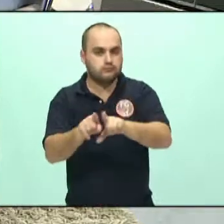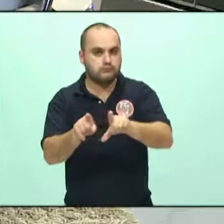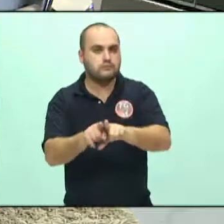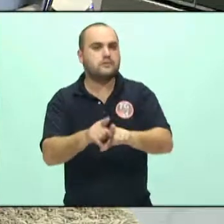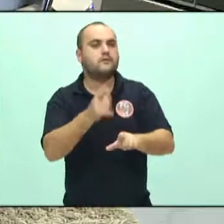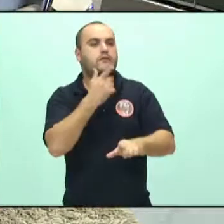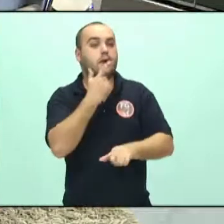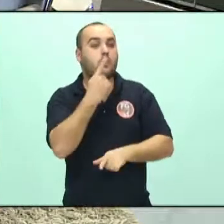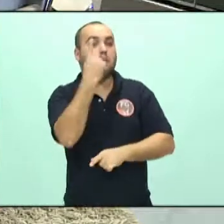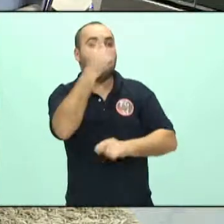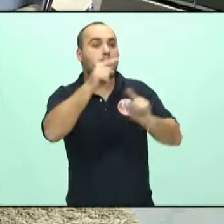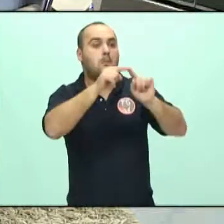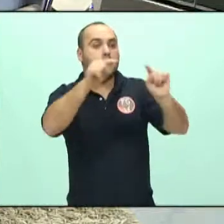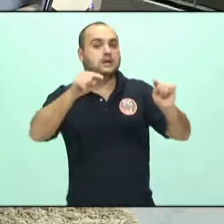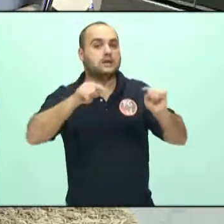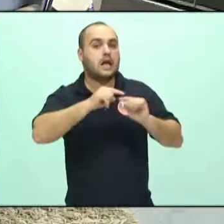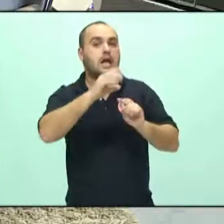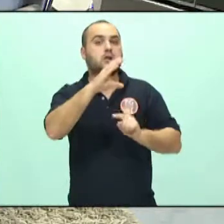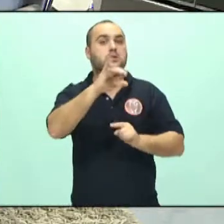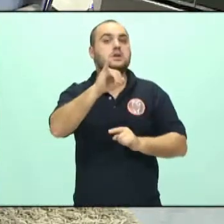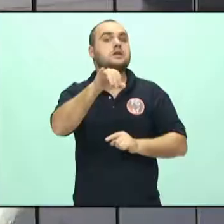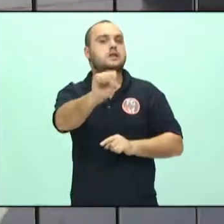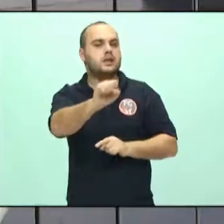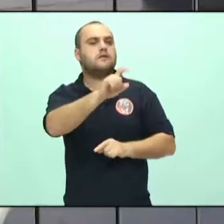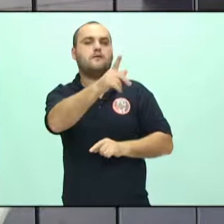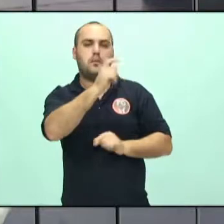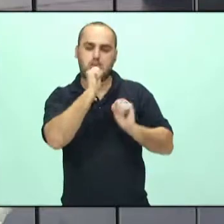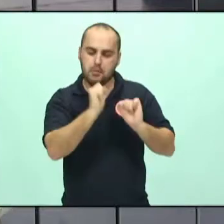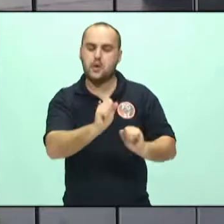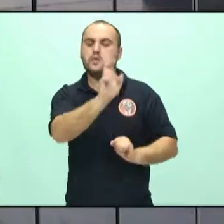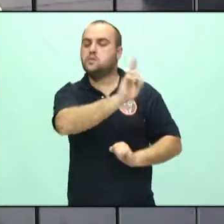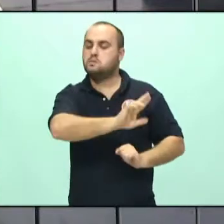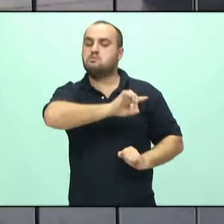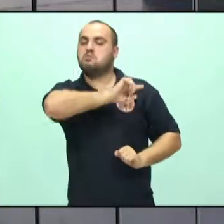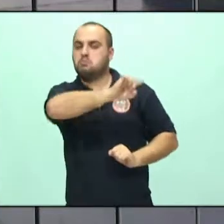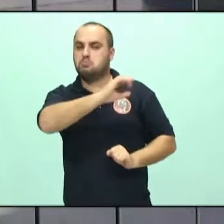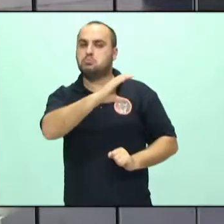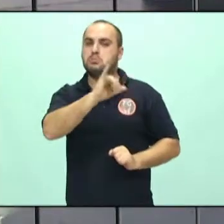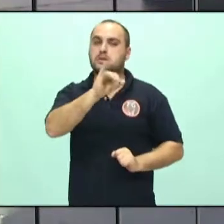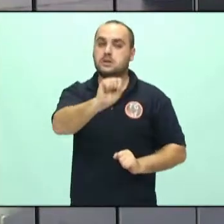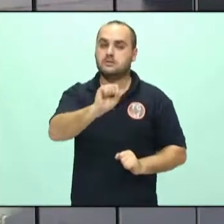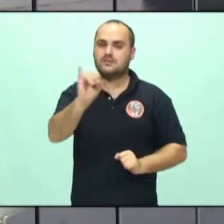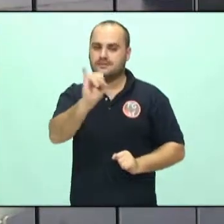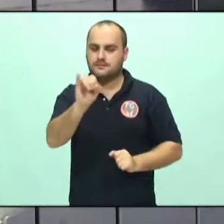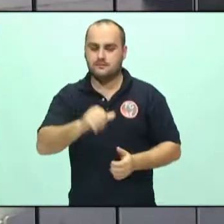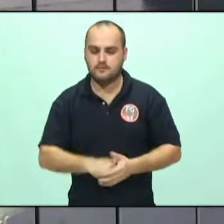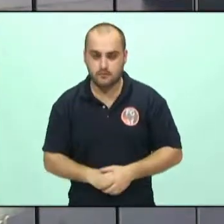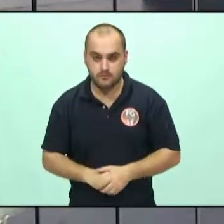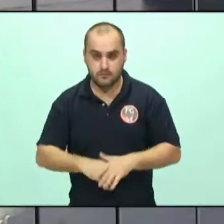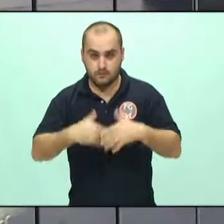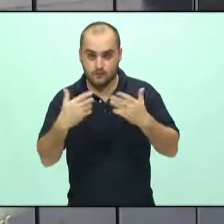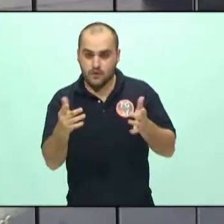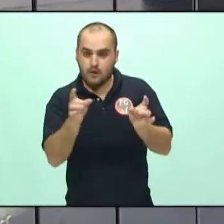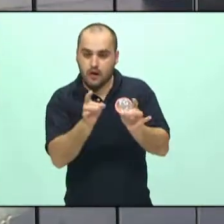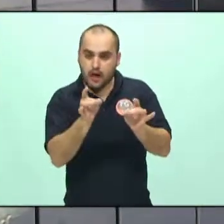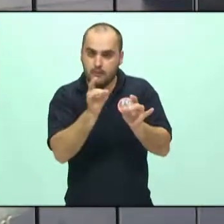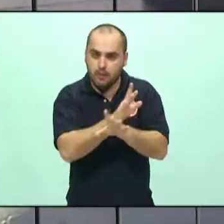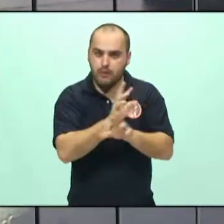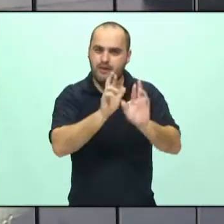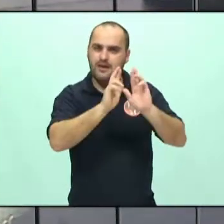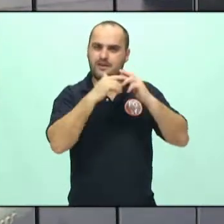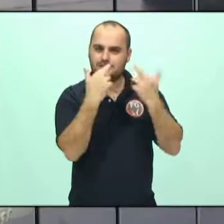cedeu uma sala no CIS, para ser feito no CIS em Itajaí. Então, quando nós terminamos aquela audiência pública, que